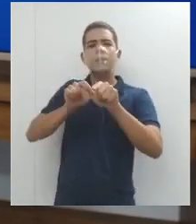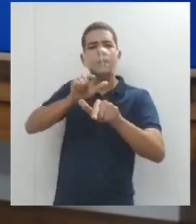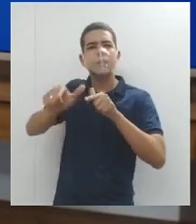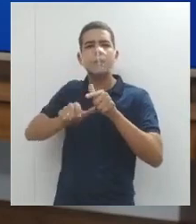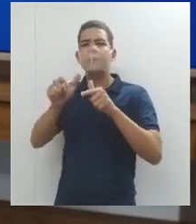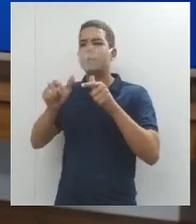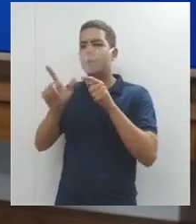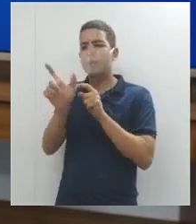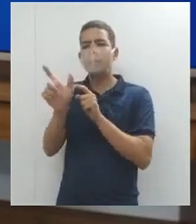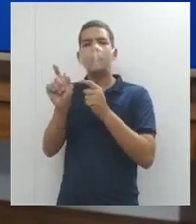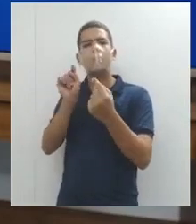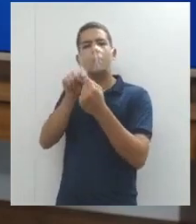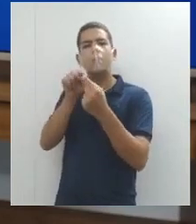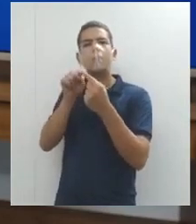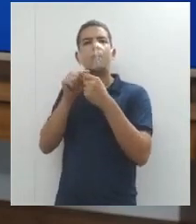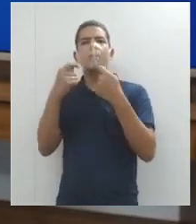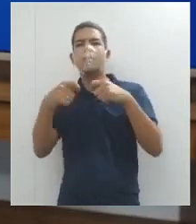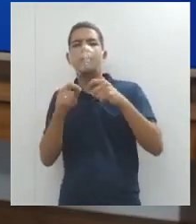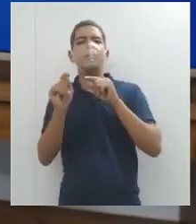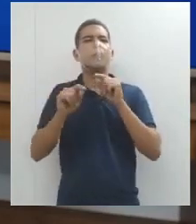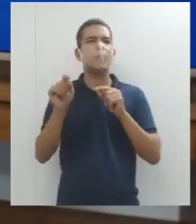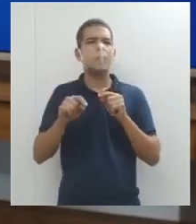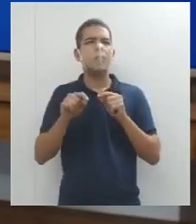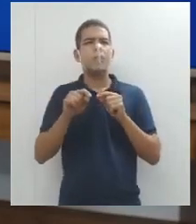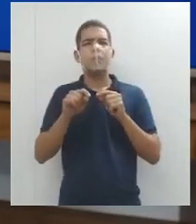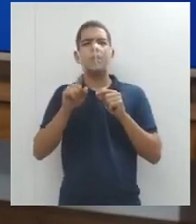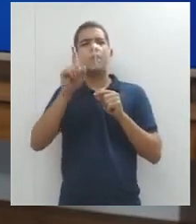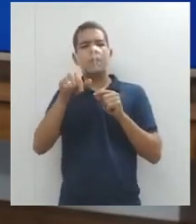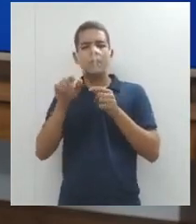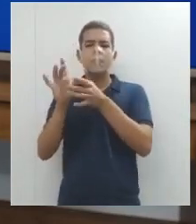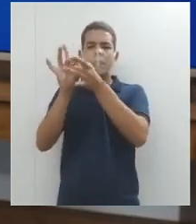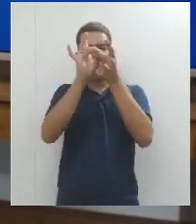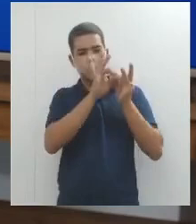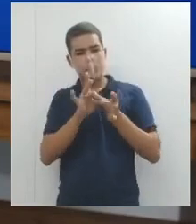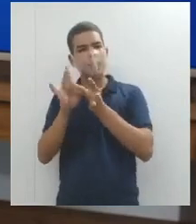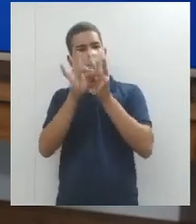funções desses termos estão sempre